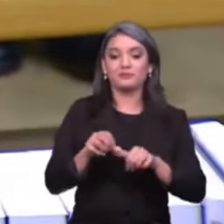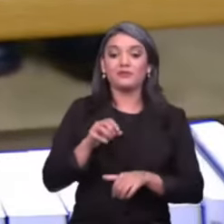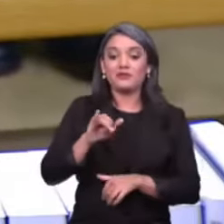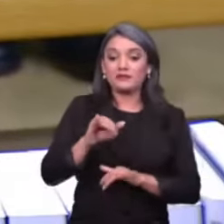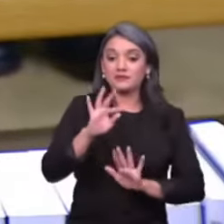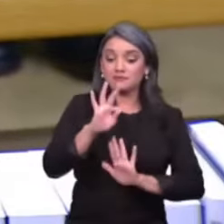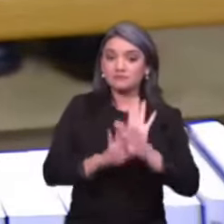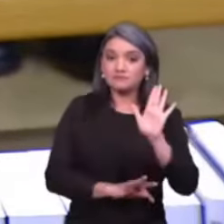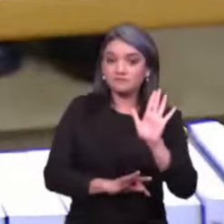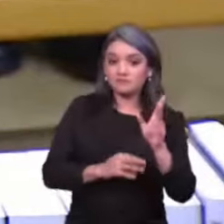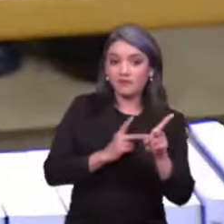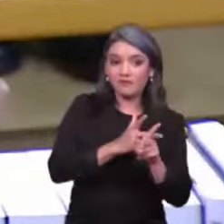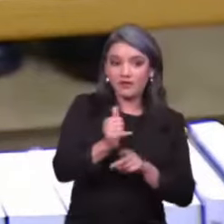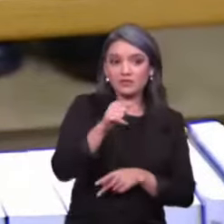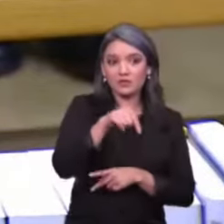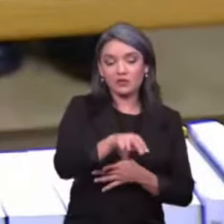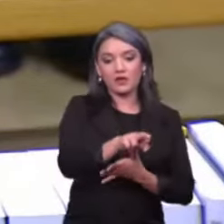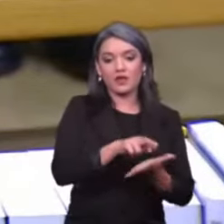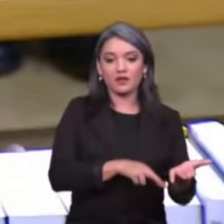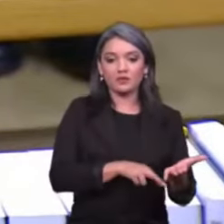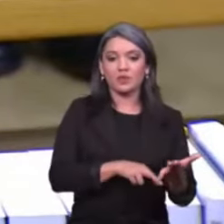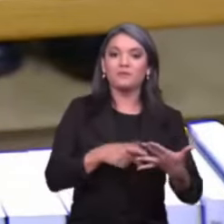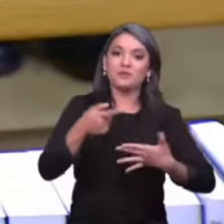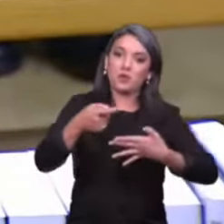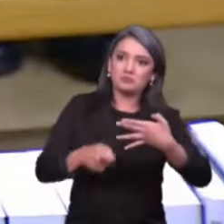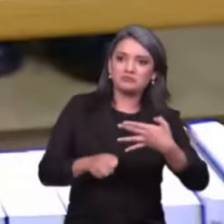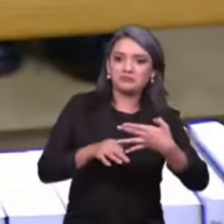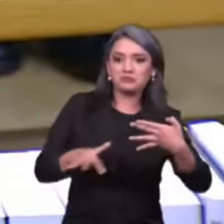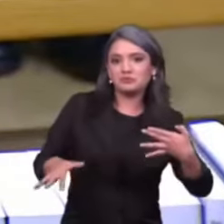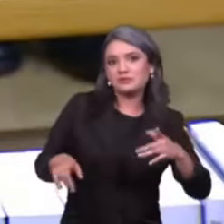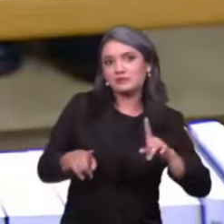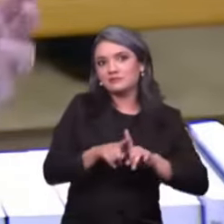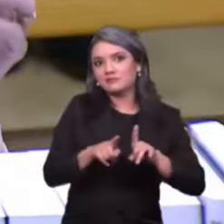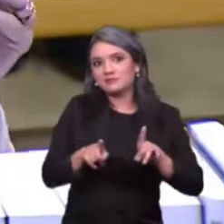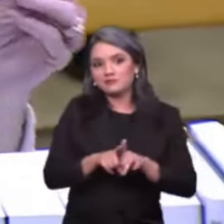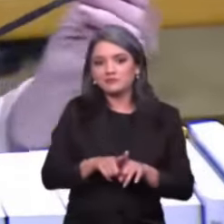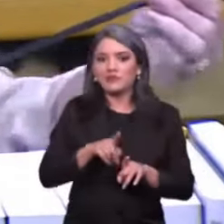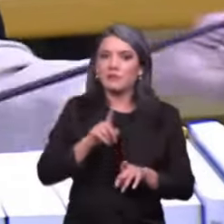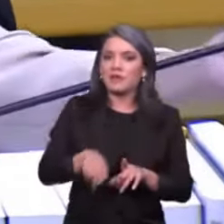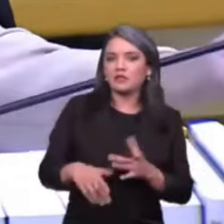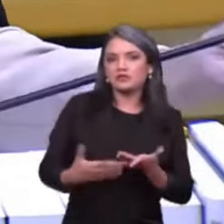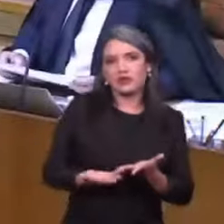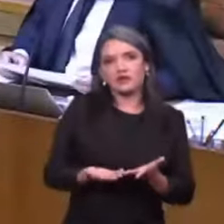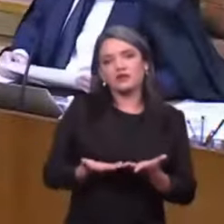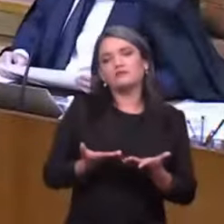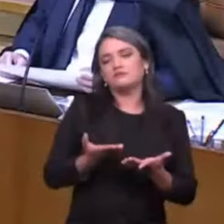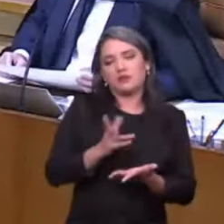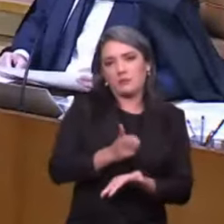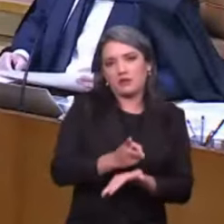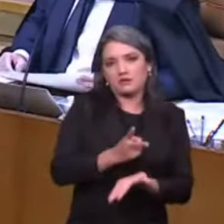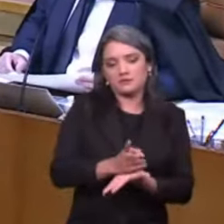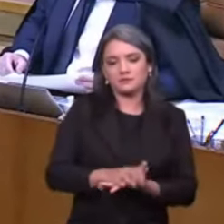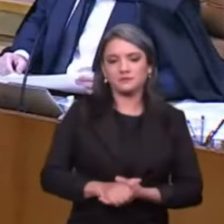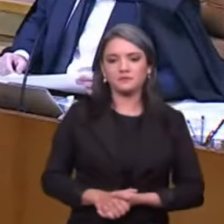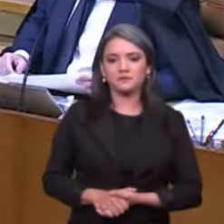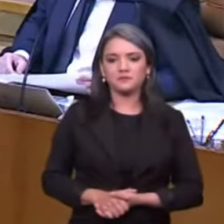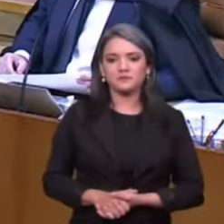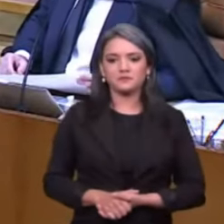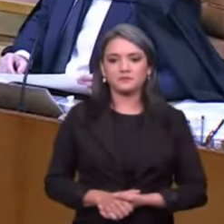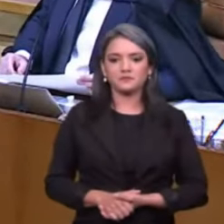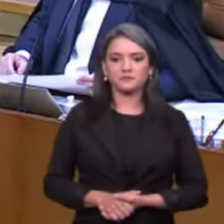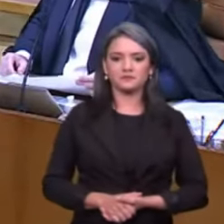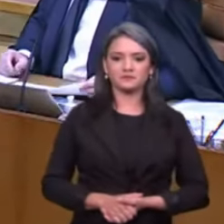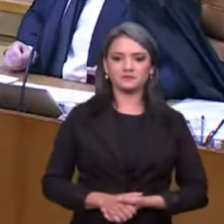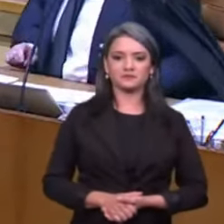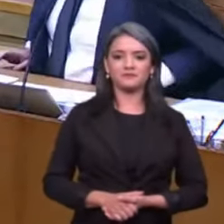for do relator, essa jurisprudência terá sido superada. Apenas por isso que fiz a referência. Bom, agradeço,